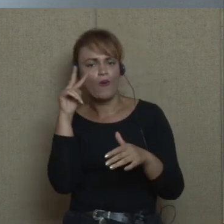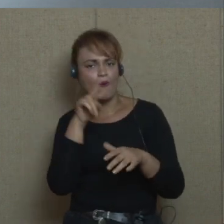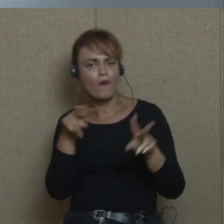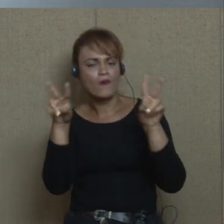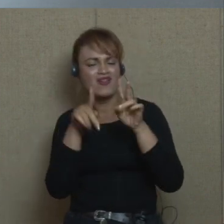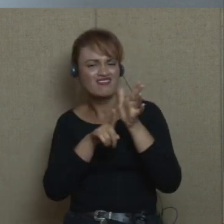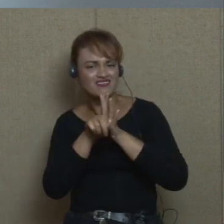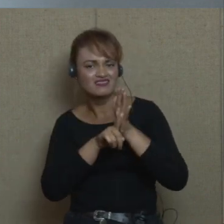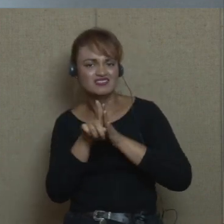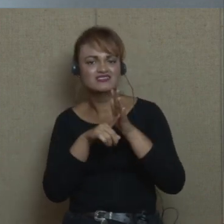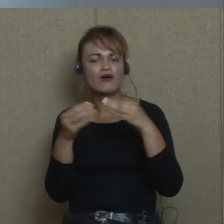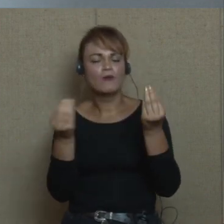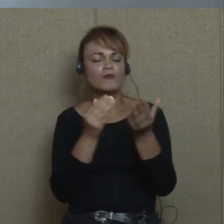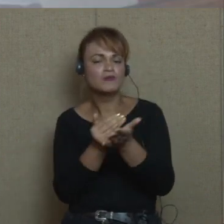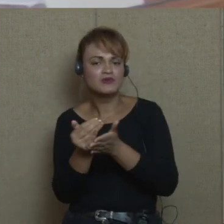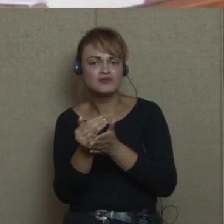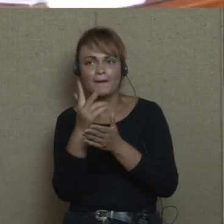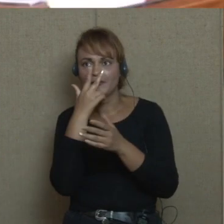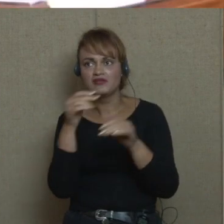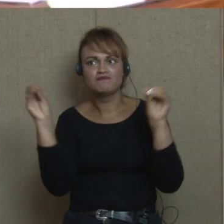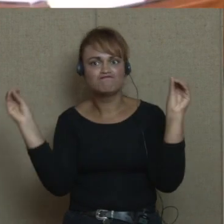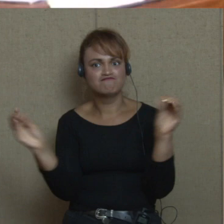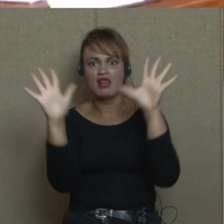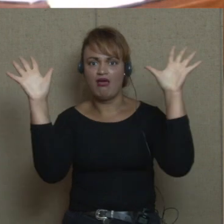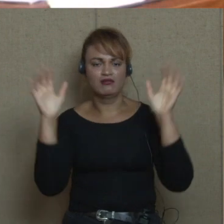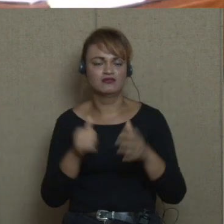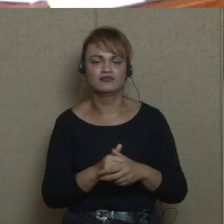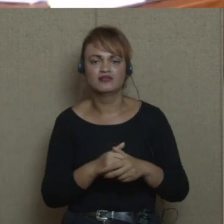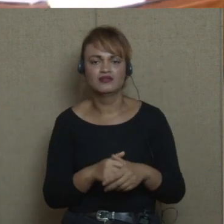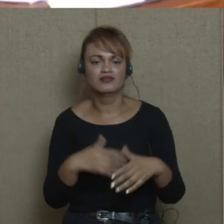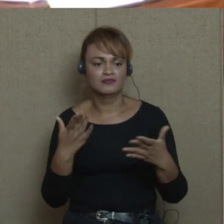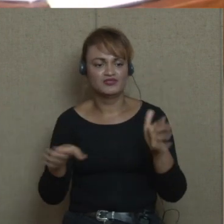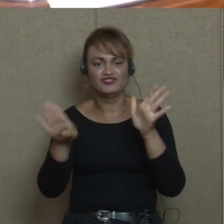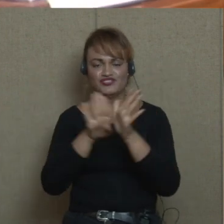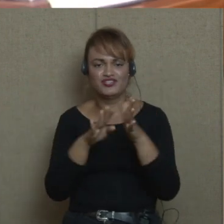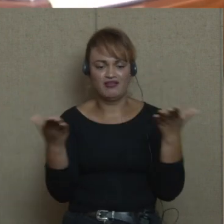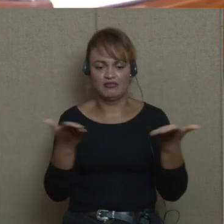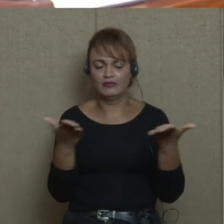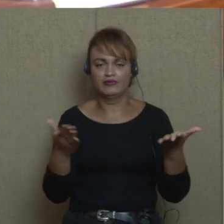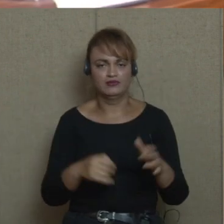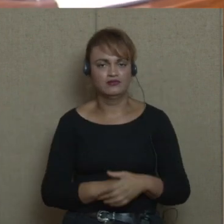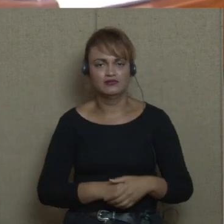que começamos, parece um milagre que tenhamos chegado tão longe.